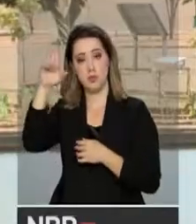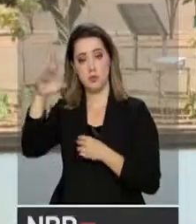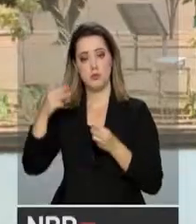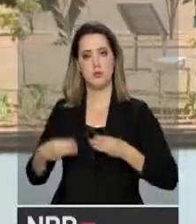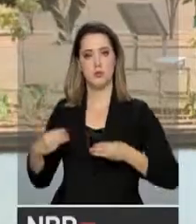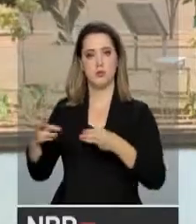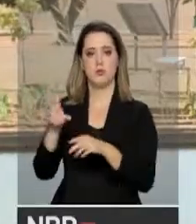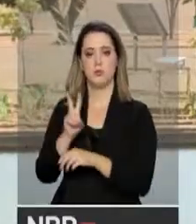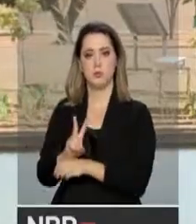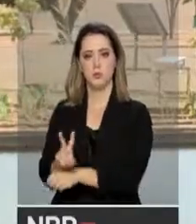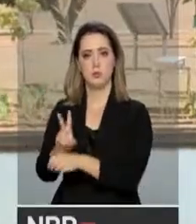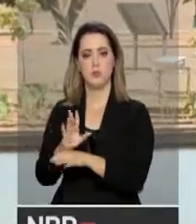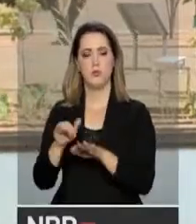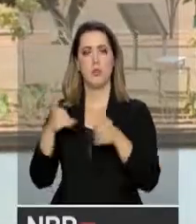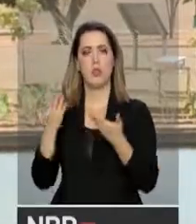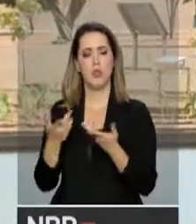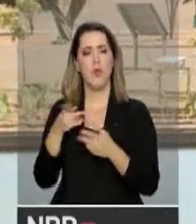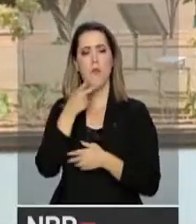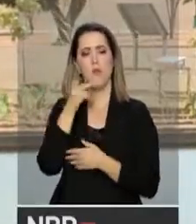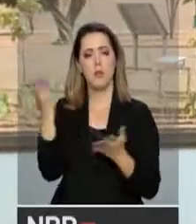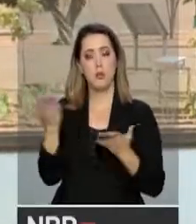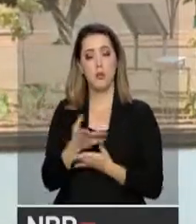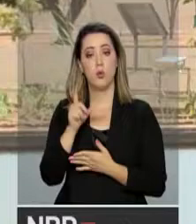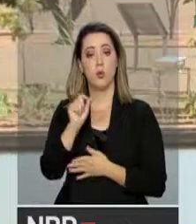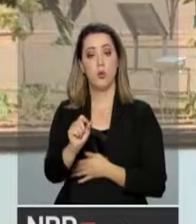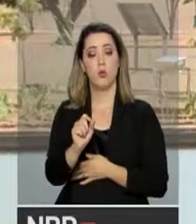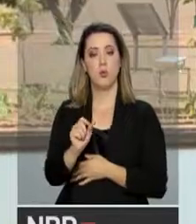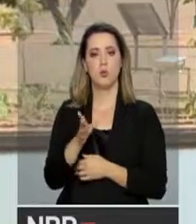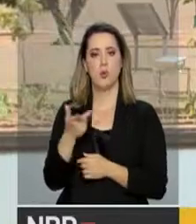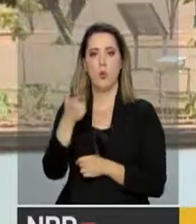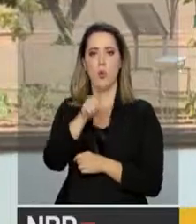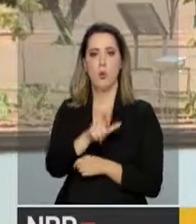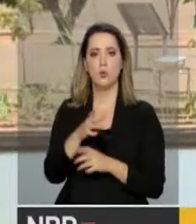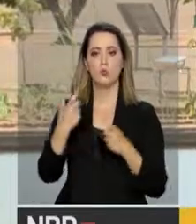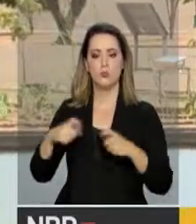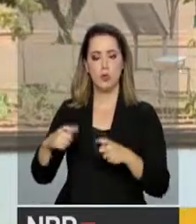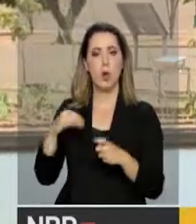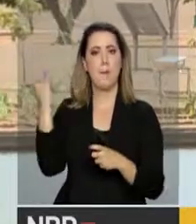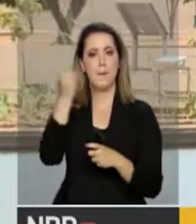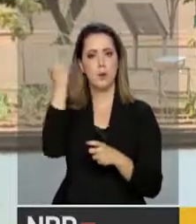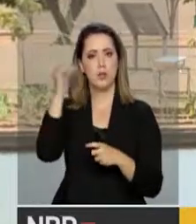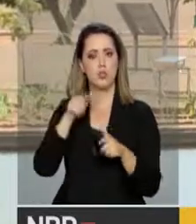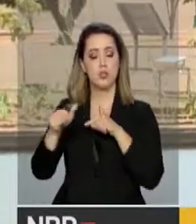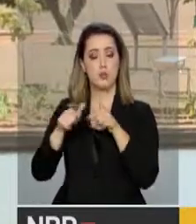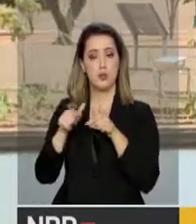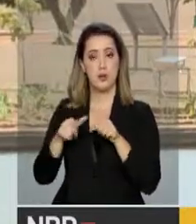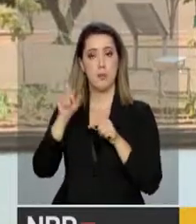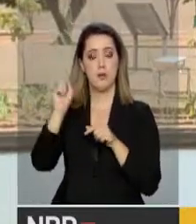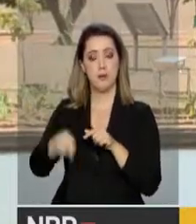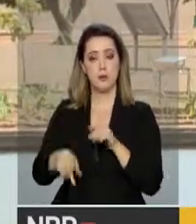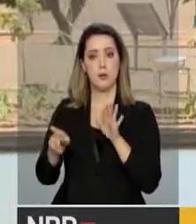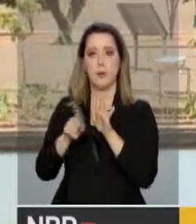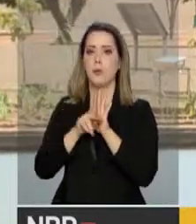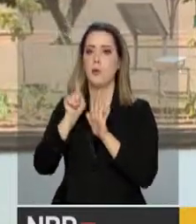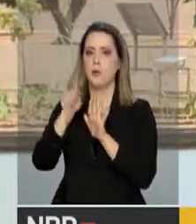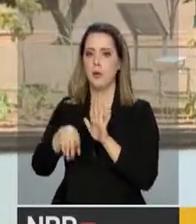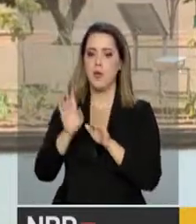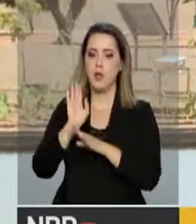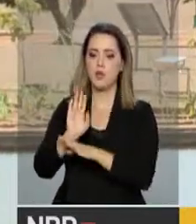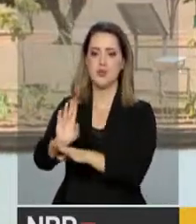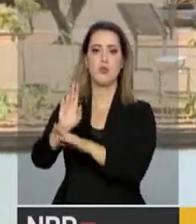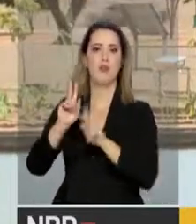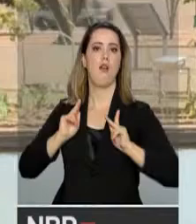da Defesa. Bom, Brigadeiro, vamos falar agora sobre uma outra forte área de atuação da defesa, né, bem característica, que é a